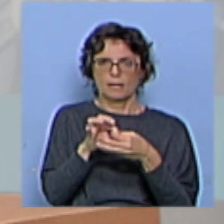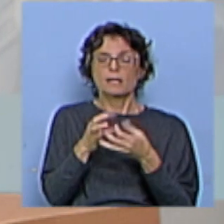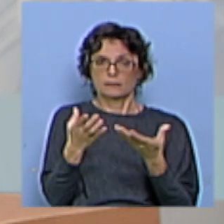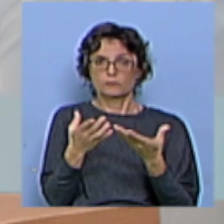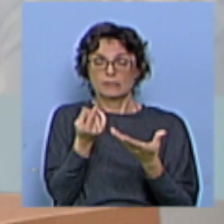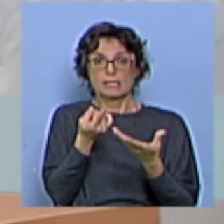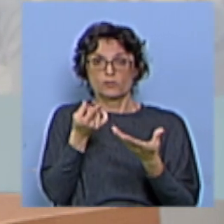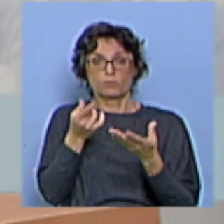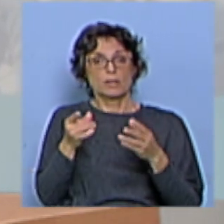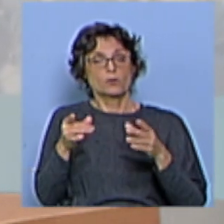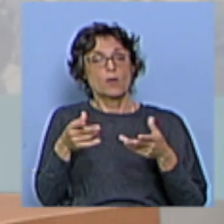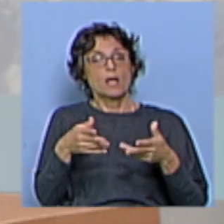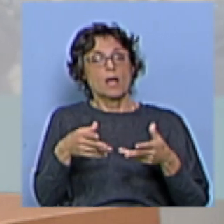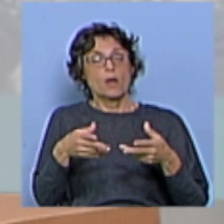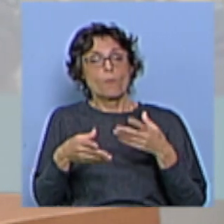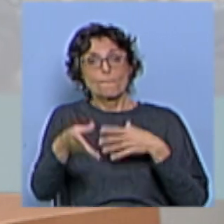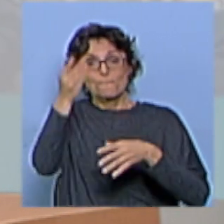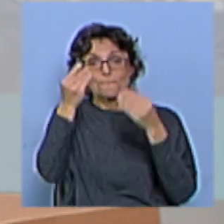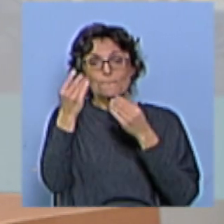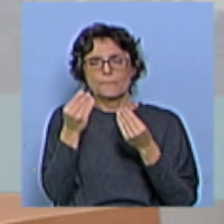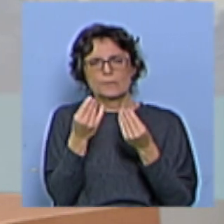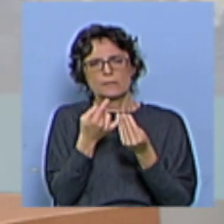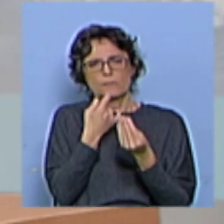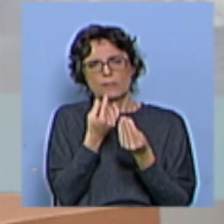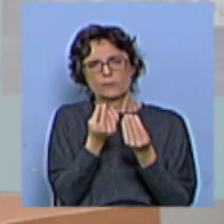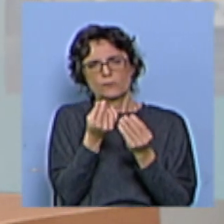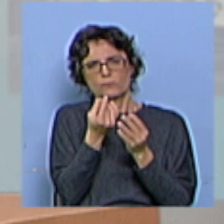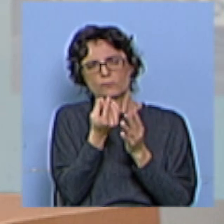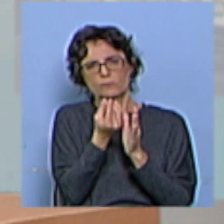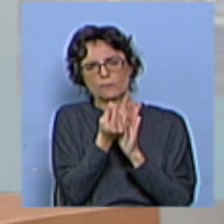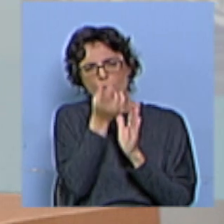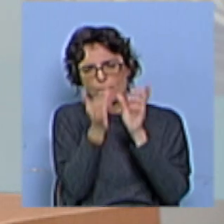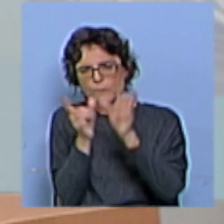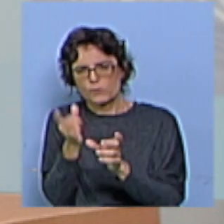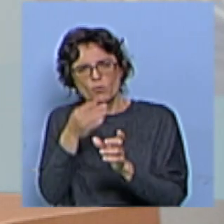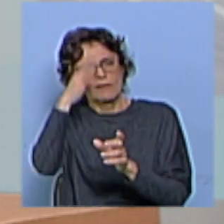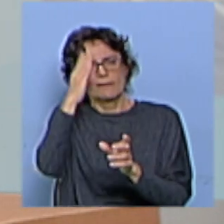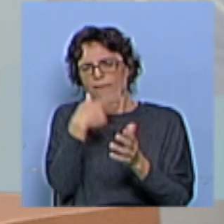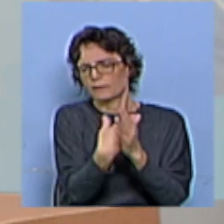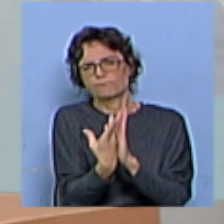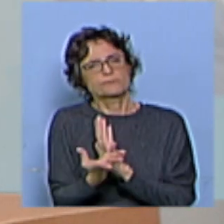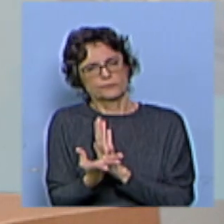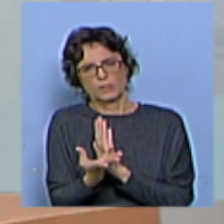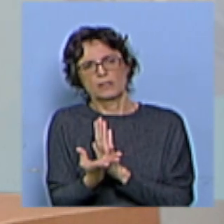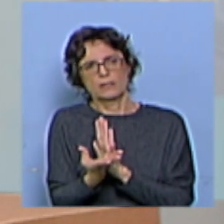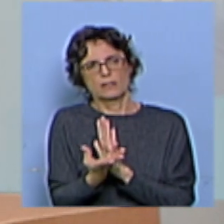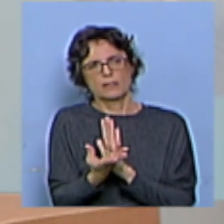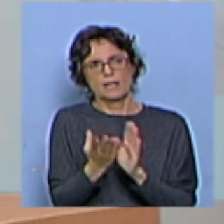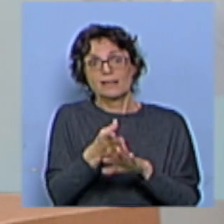de públicos inclui necessariamente como uma das suas parcelas mais importantes e significativas, e sem dúvida nenhuma um